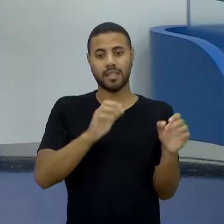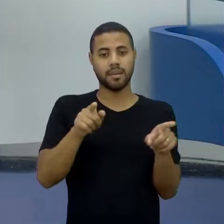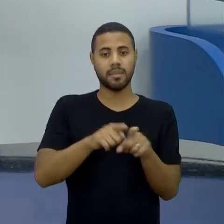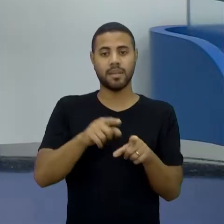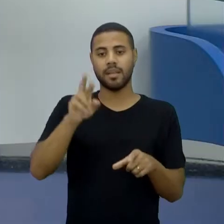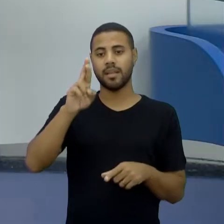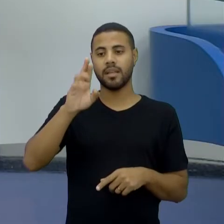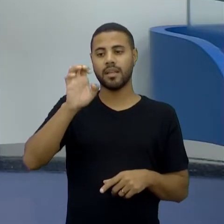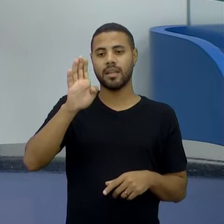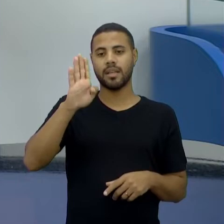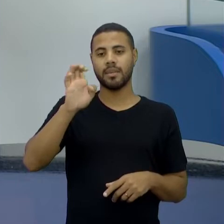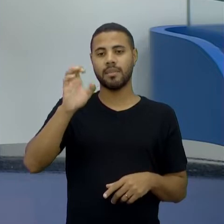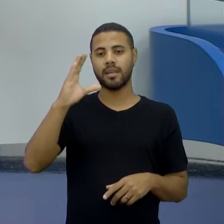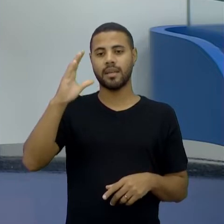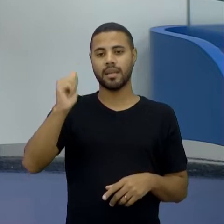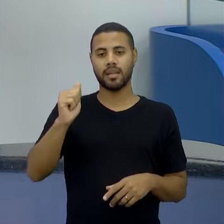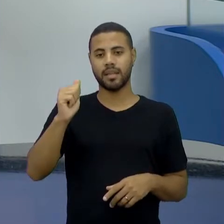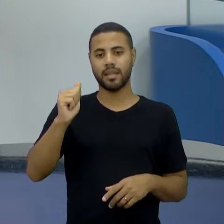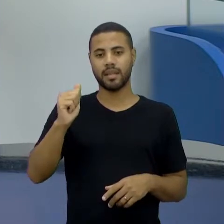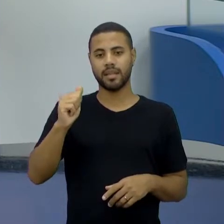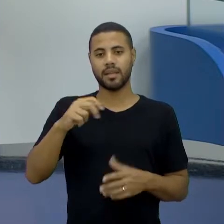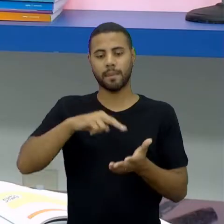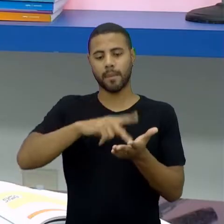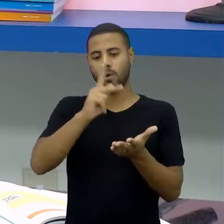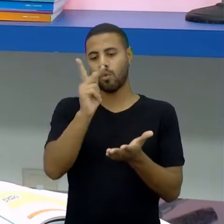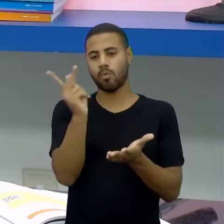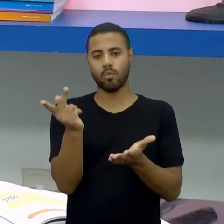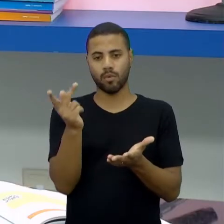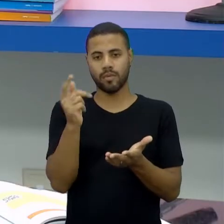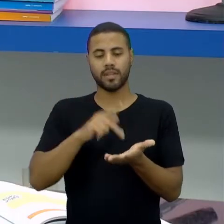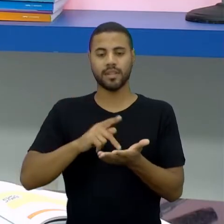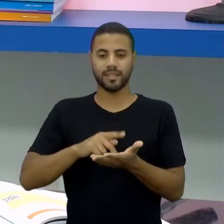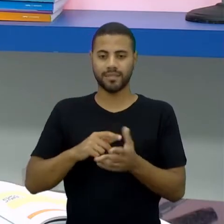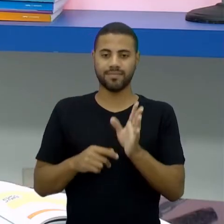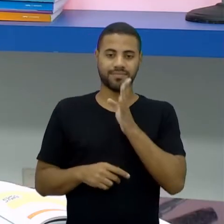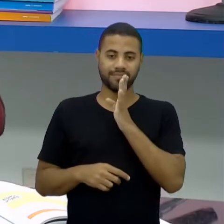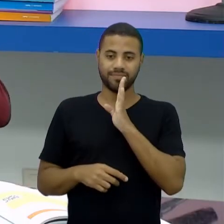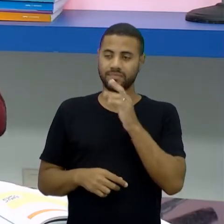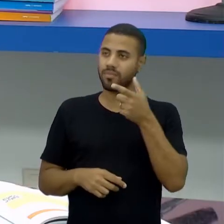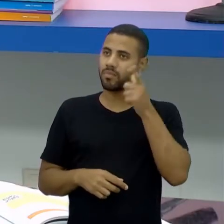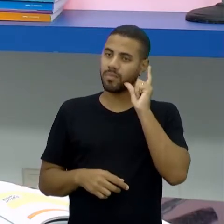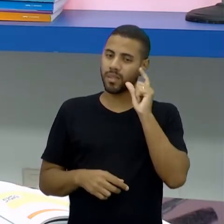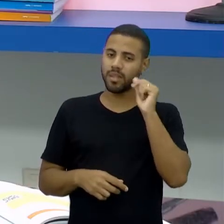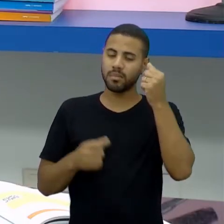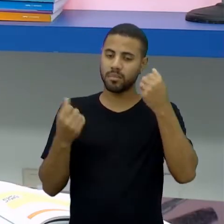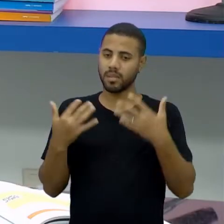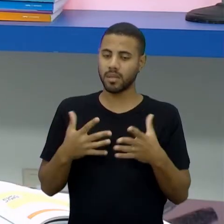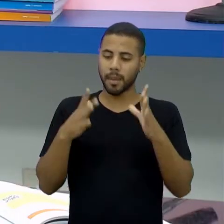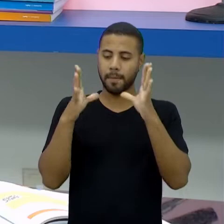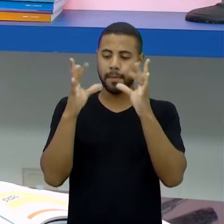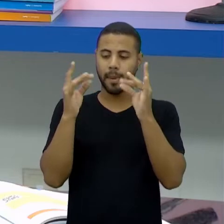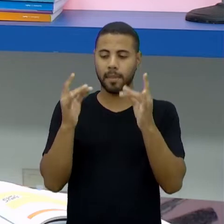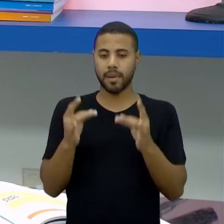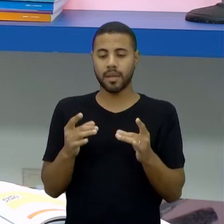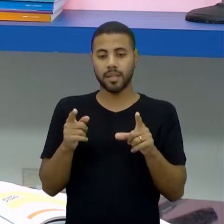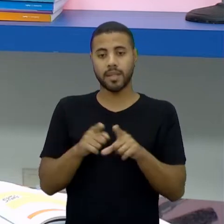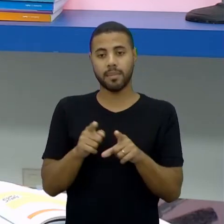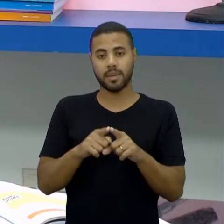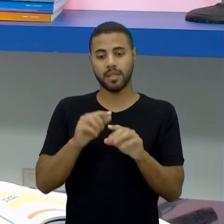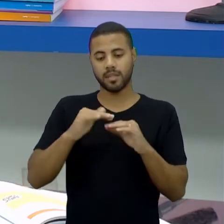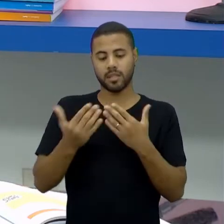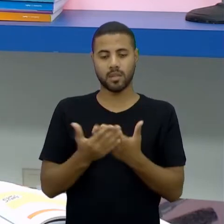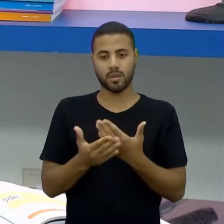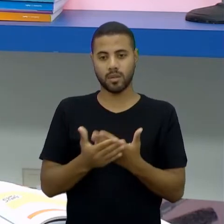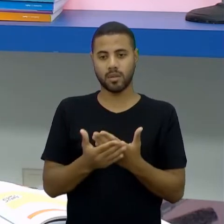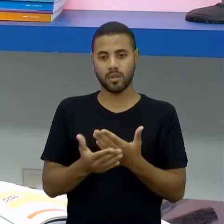Andrade. Aí não tinha como falar, ginasta, né? E ó, pensa, eu falei ontem pra eles que dessas modalidades nós conseguimos fazer na escola